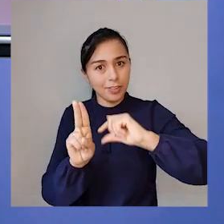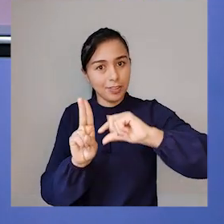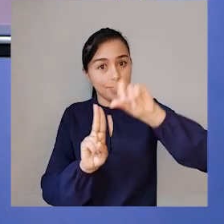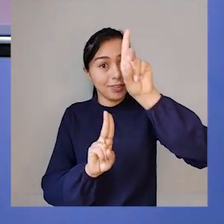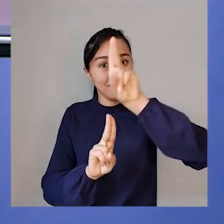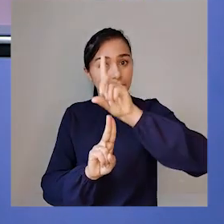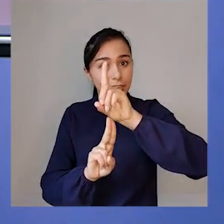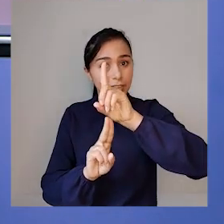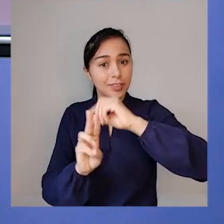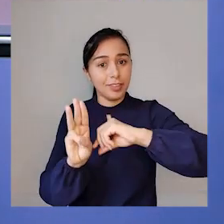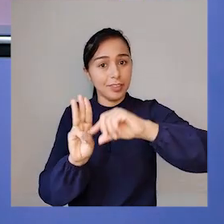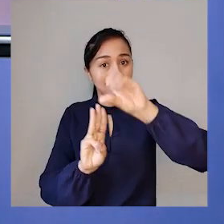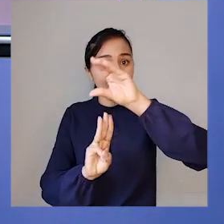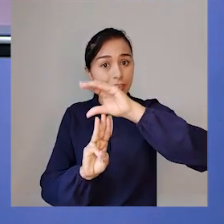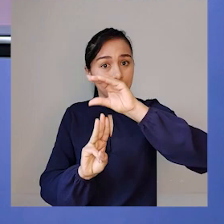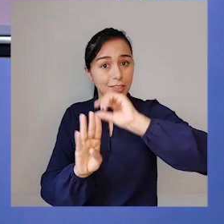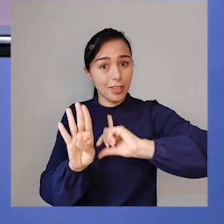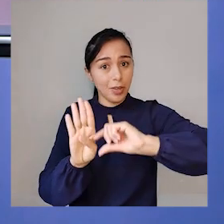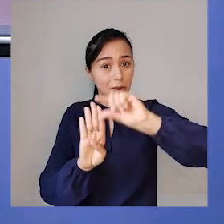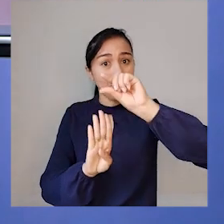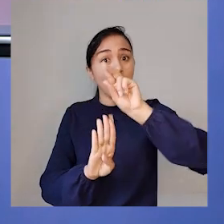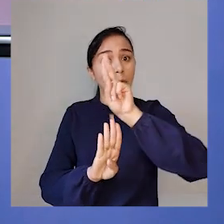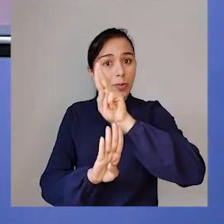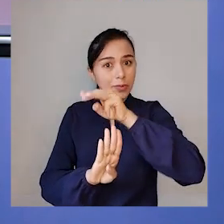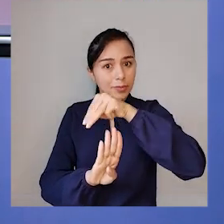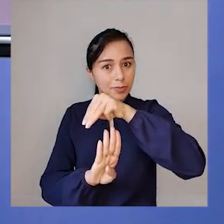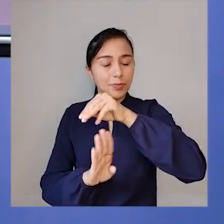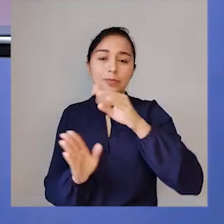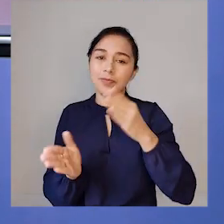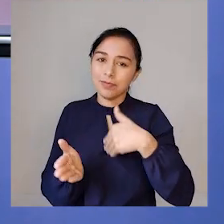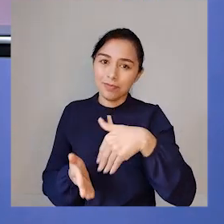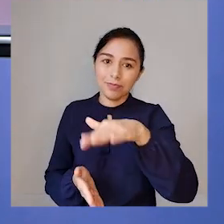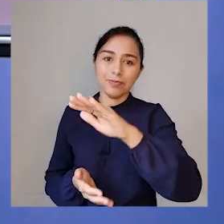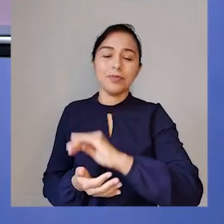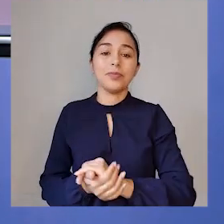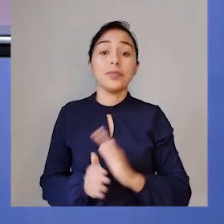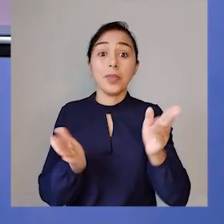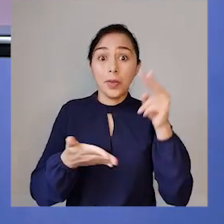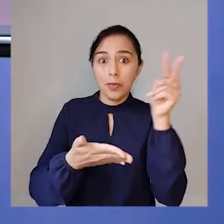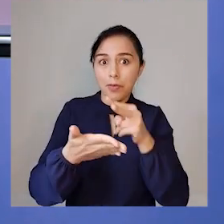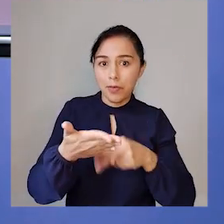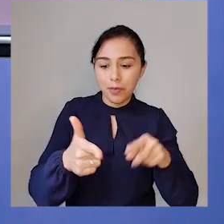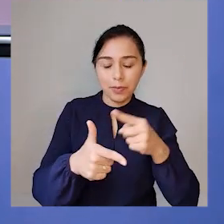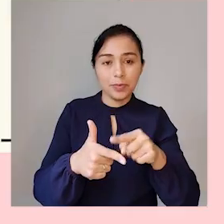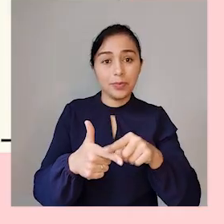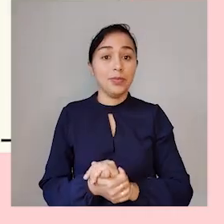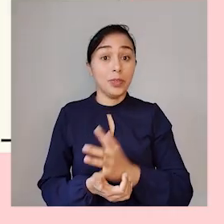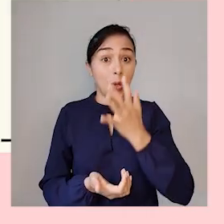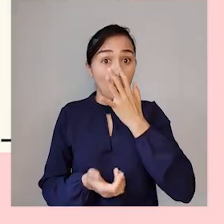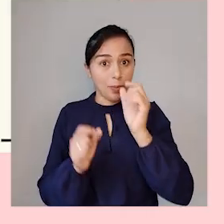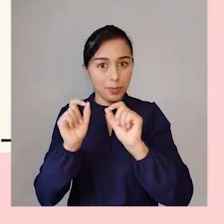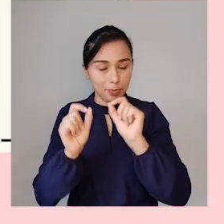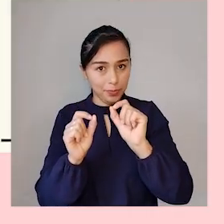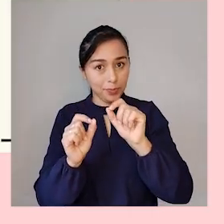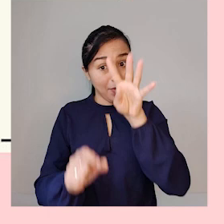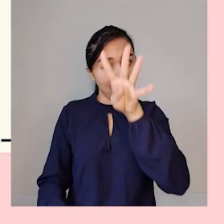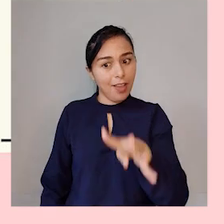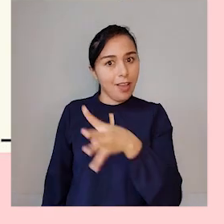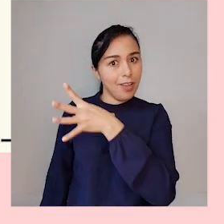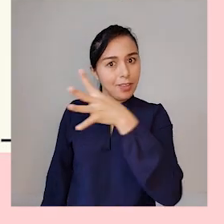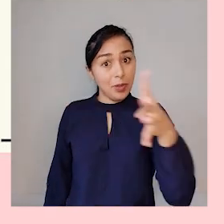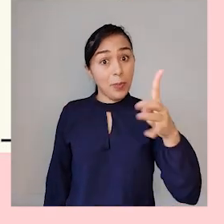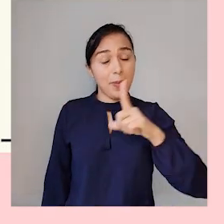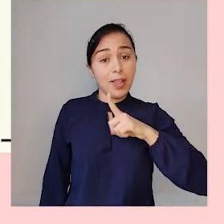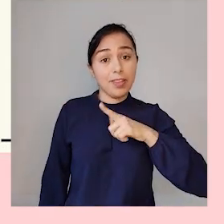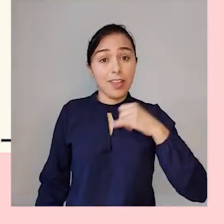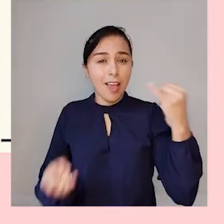de milhar, dezena de milhar e assim por diante. Vamos então à leitura do problema. Observe na tabela abaixo o